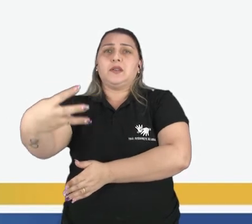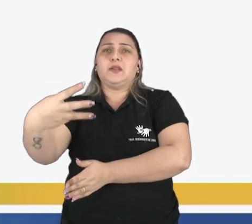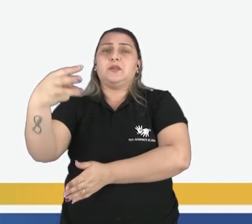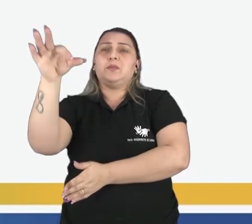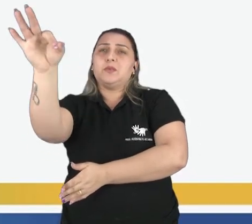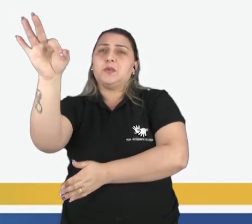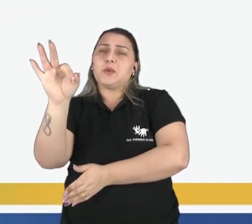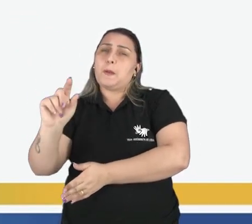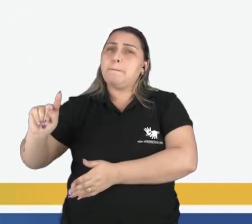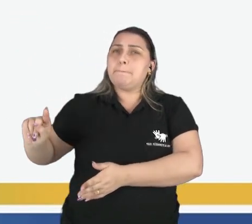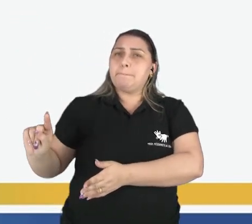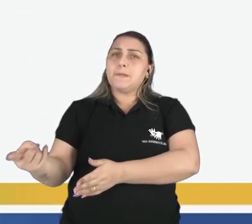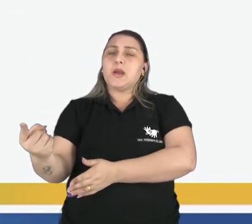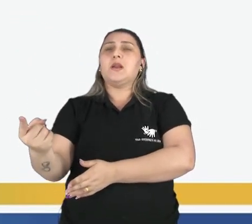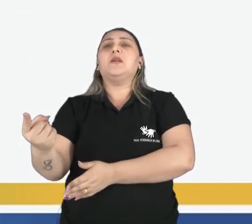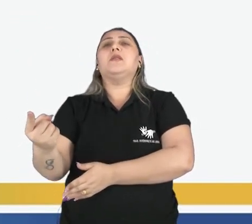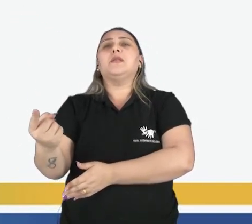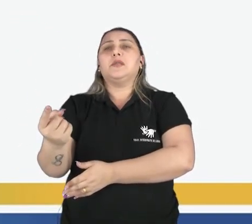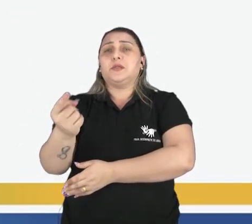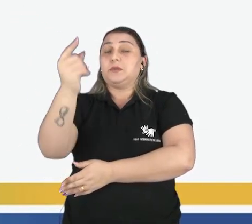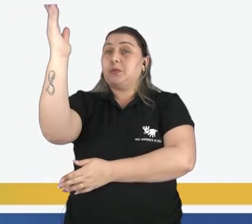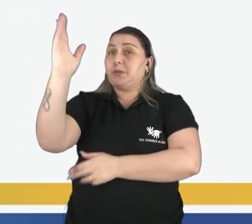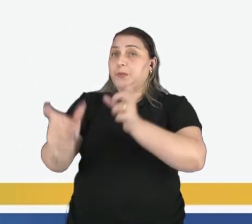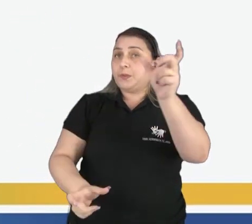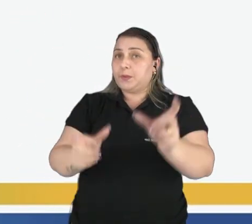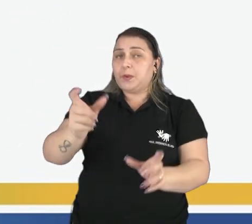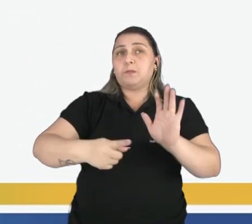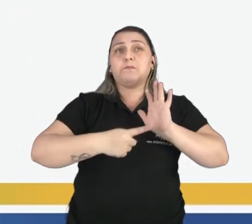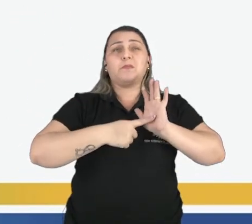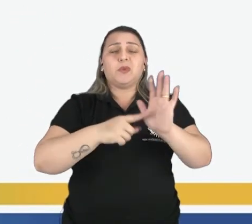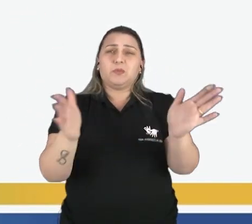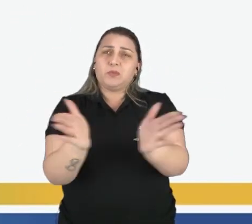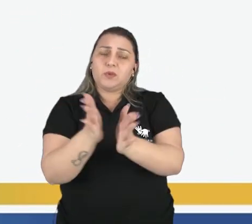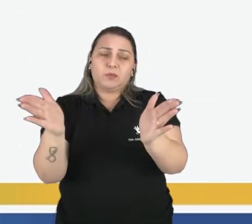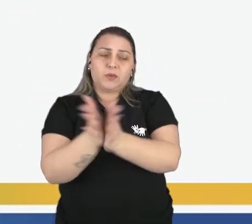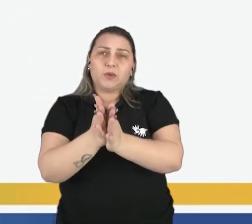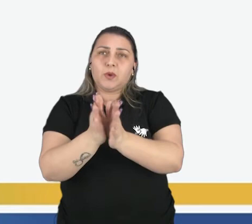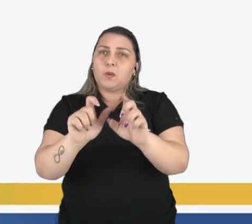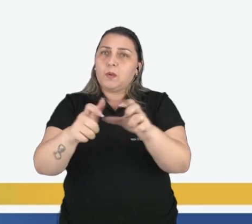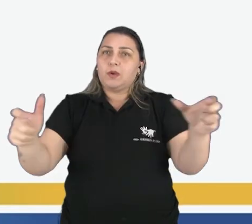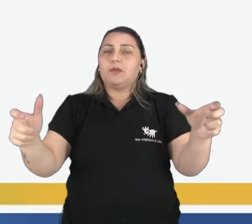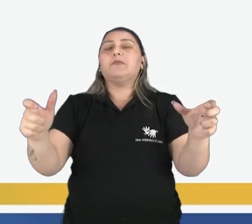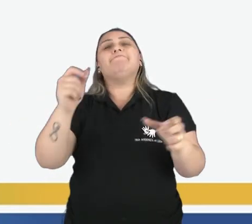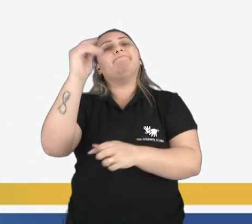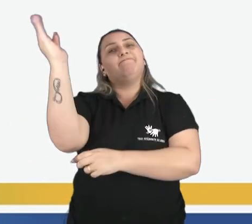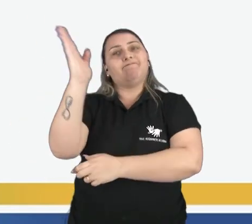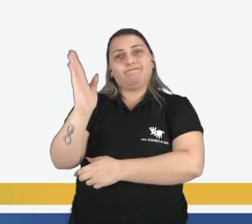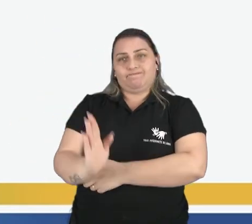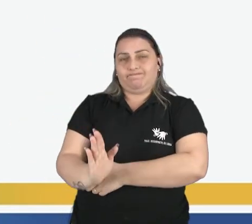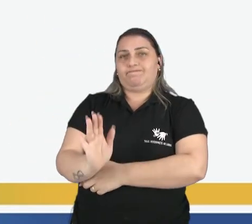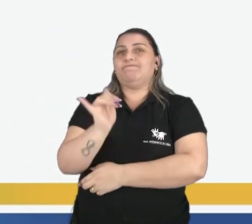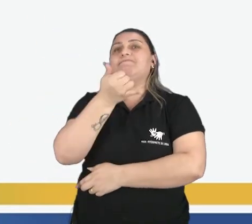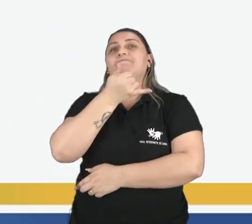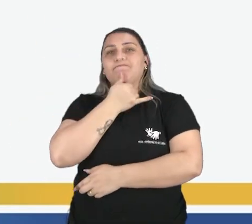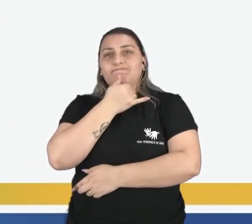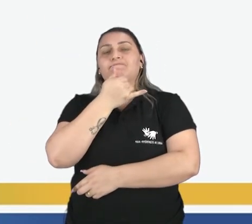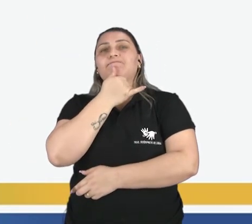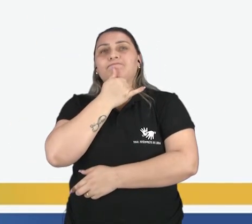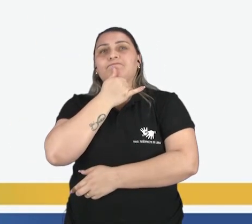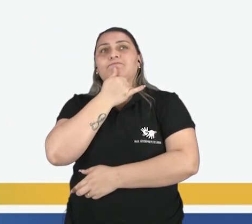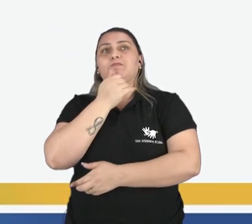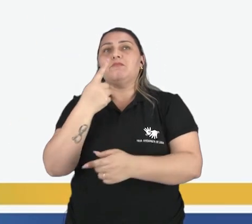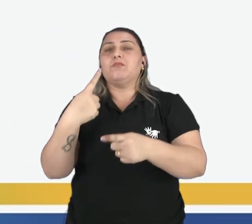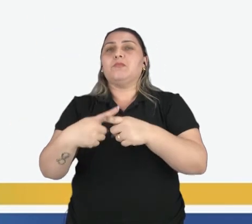19,3 milhões de brasileiros. Então mostra que a extrema pobreza aumentou bastante no Brasil, infelizmente em função